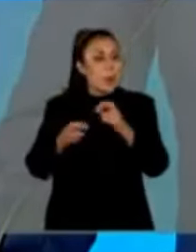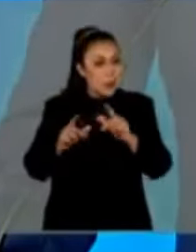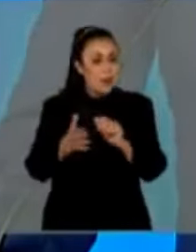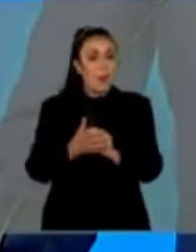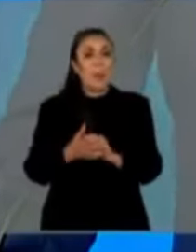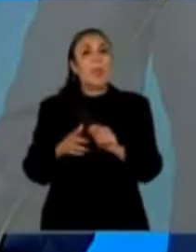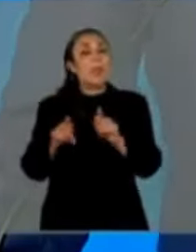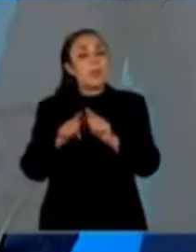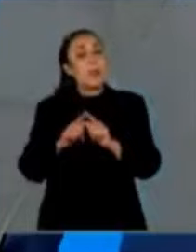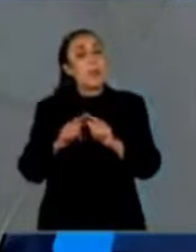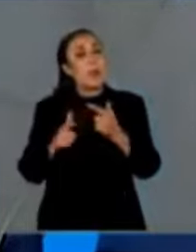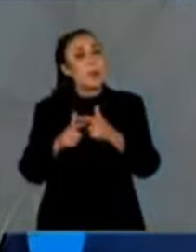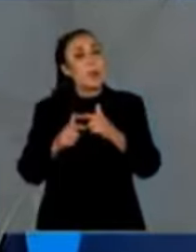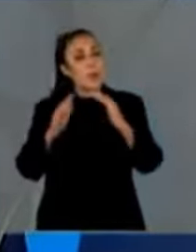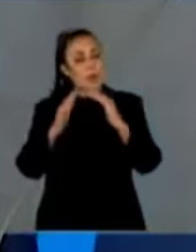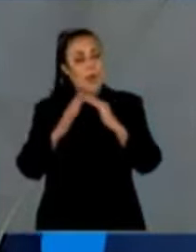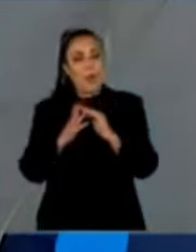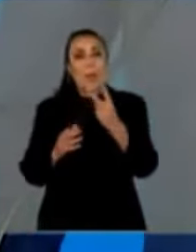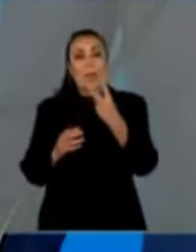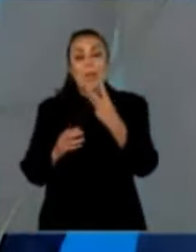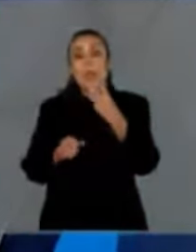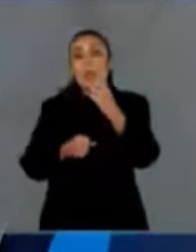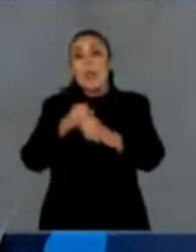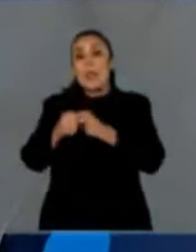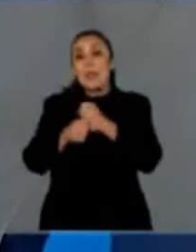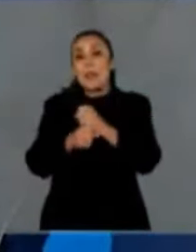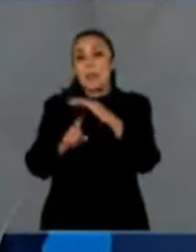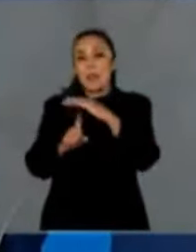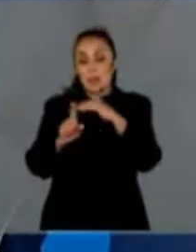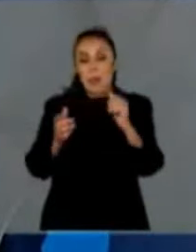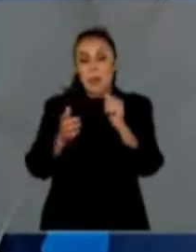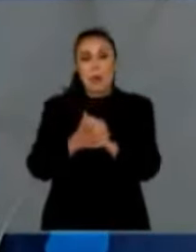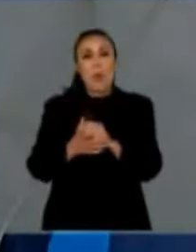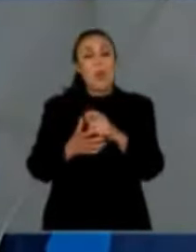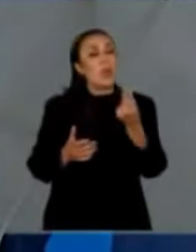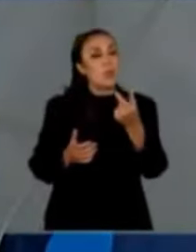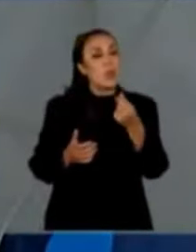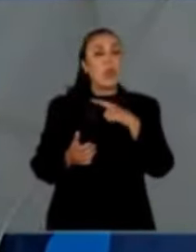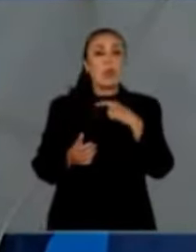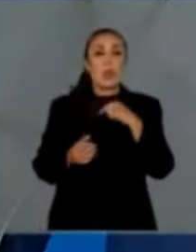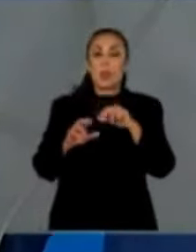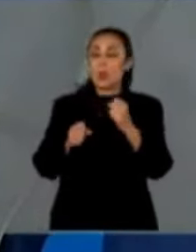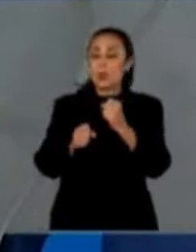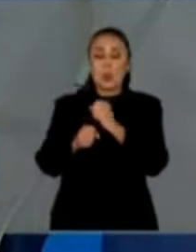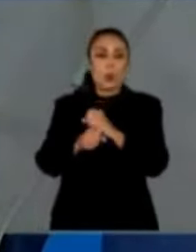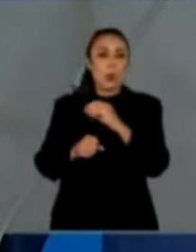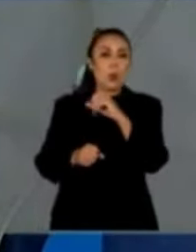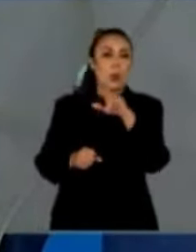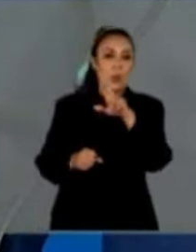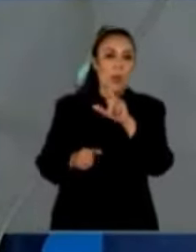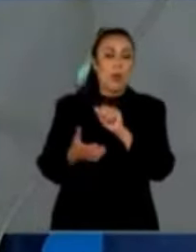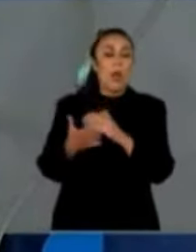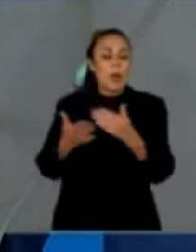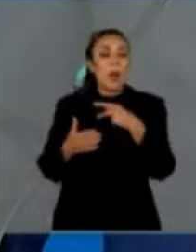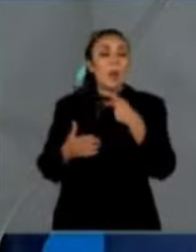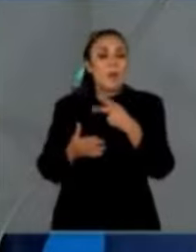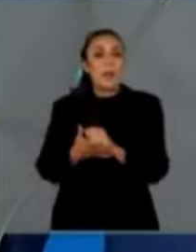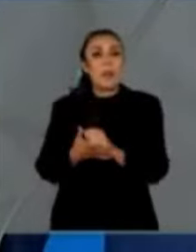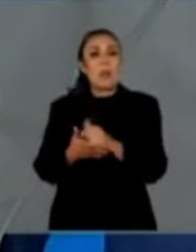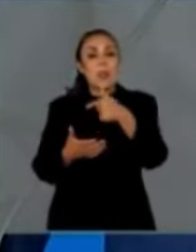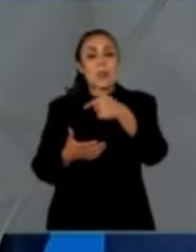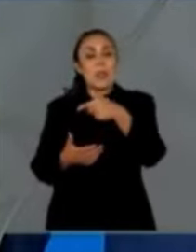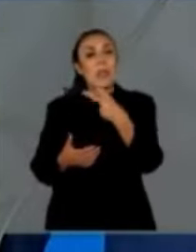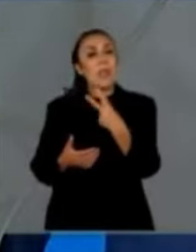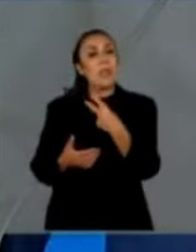mesma coisa do Céus ele teve 3 anos e meio tinha dinheiro não fez nenhum cé tá falando em 72000 moradias entregou